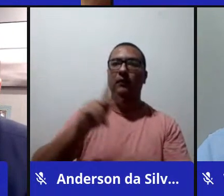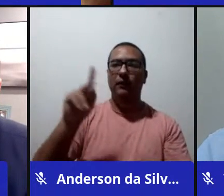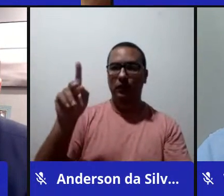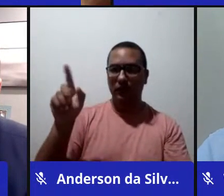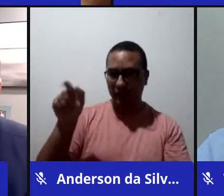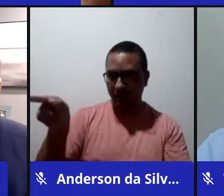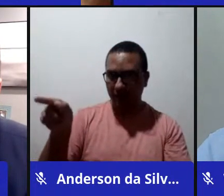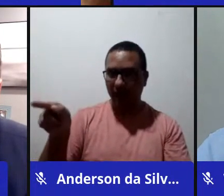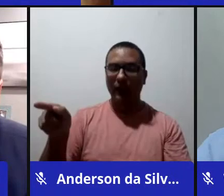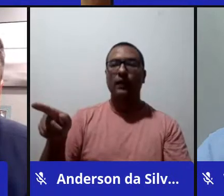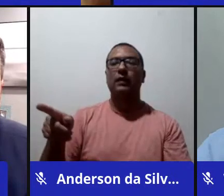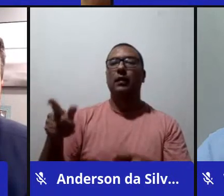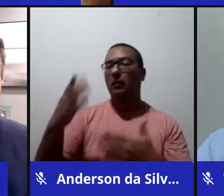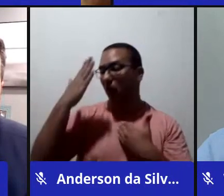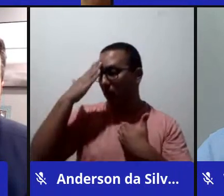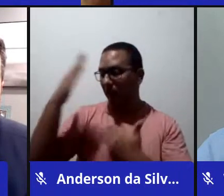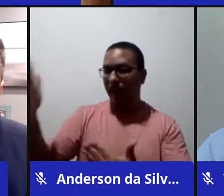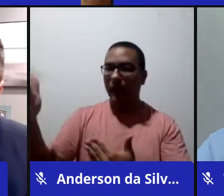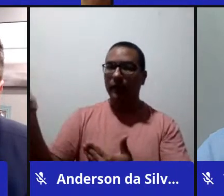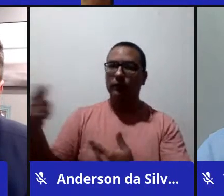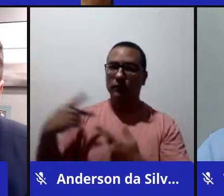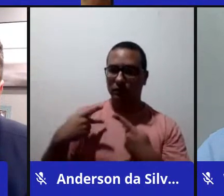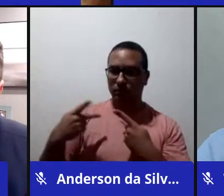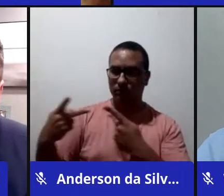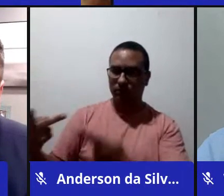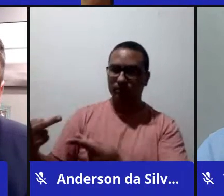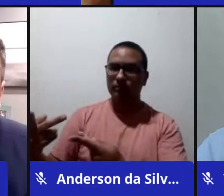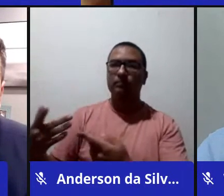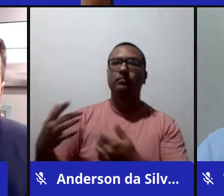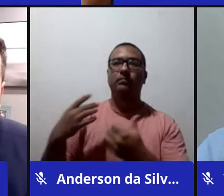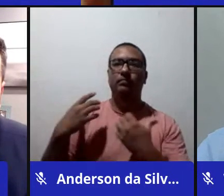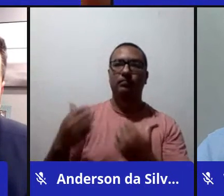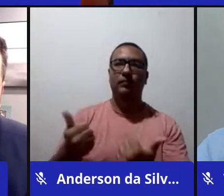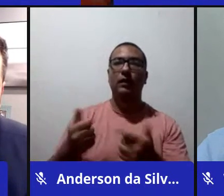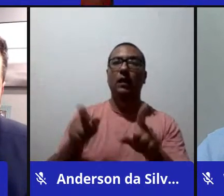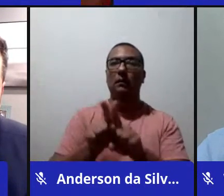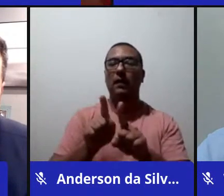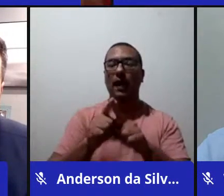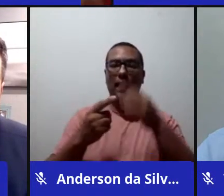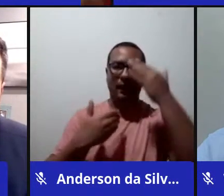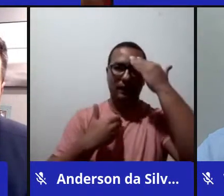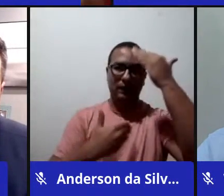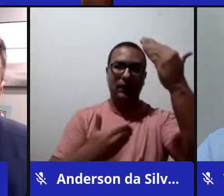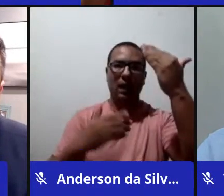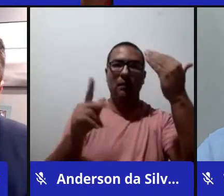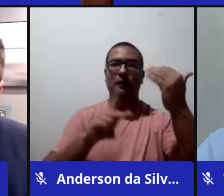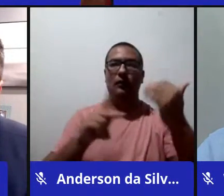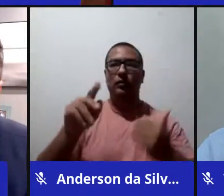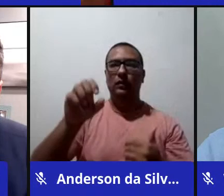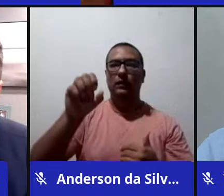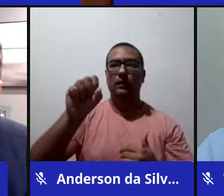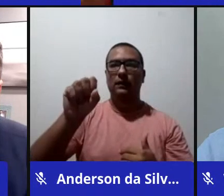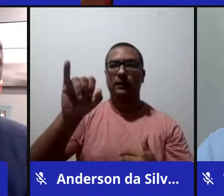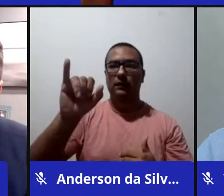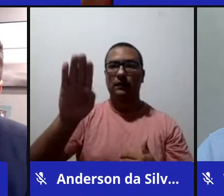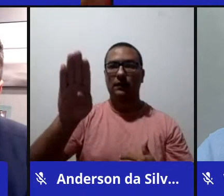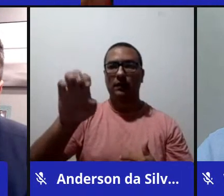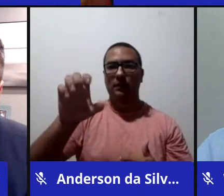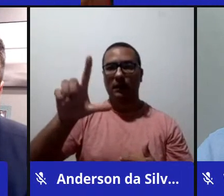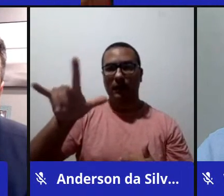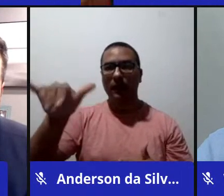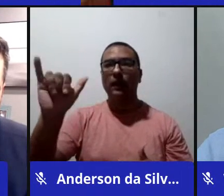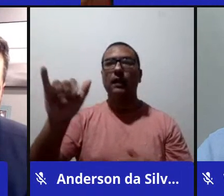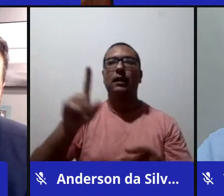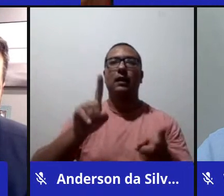Vitor. Então, Vitor, muito obrigado pelo gentil convite. Cumprimentar e agradecer também a professora Cibele, a professora Solange. Da mesma